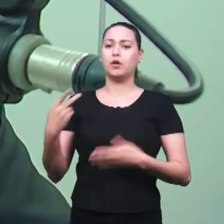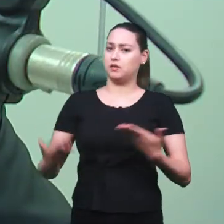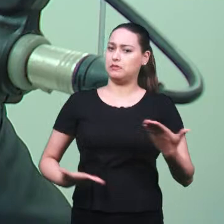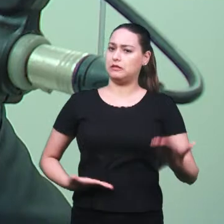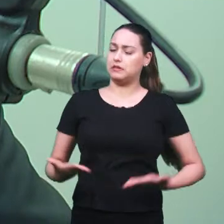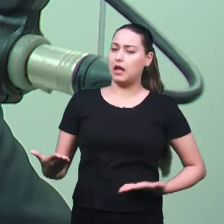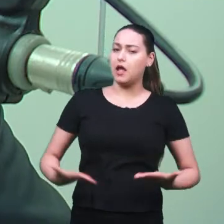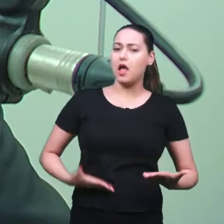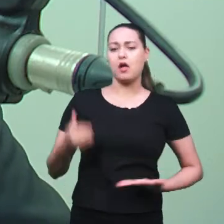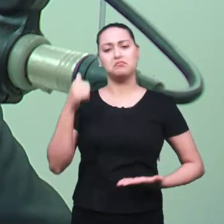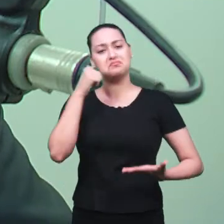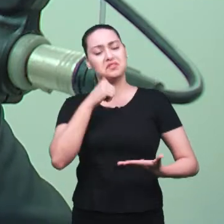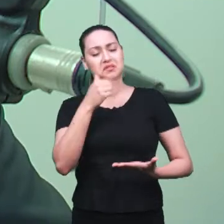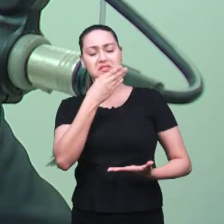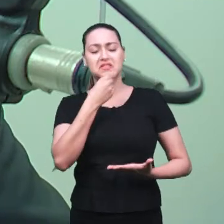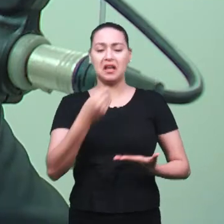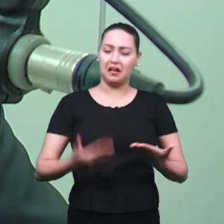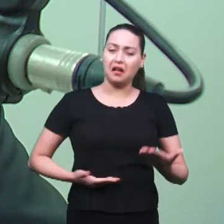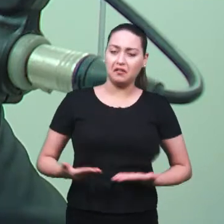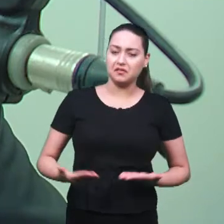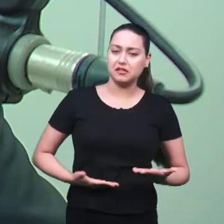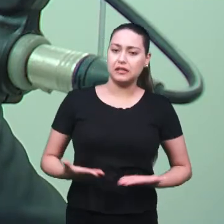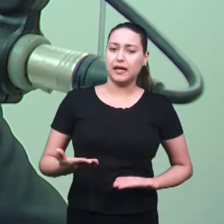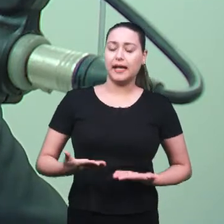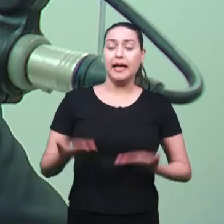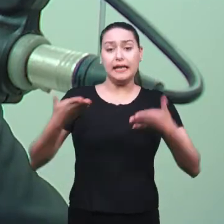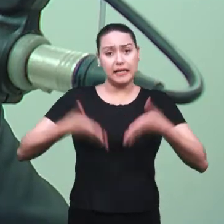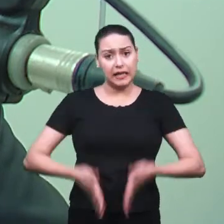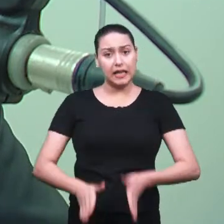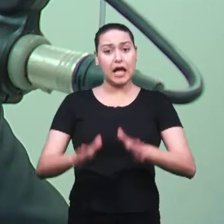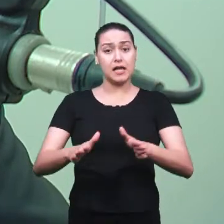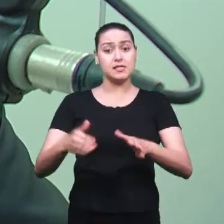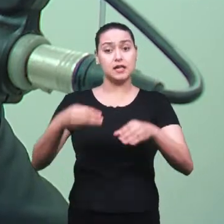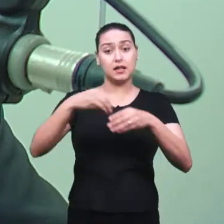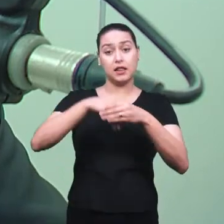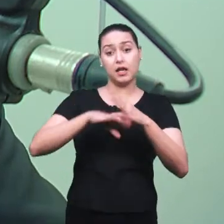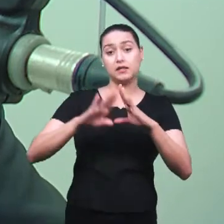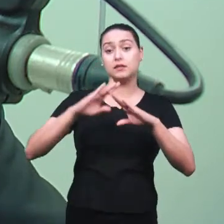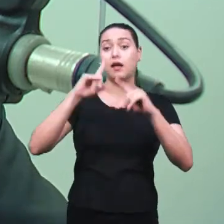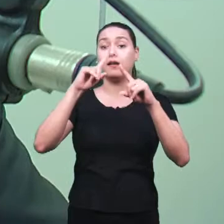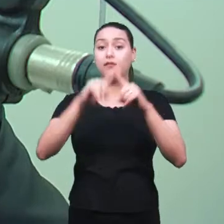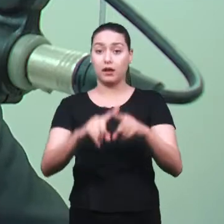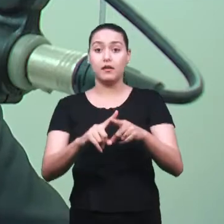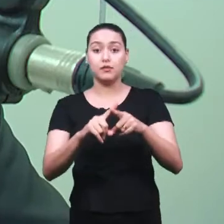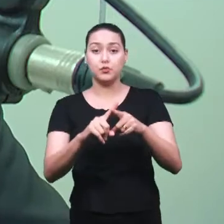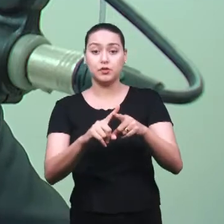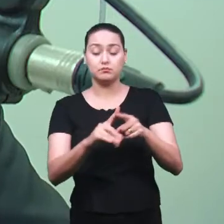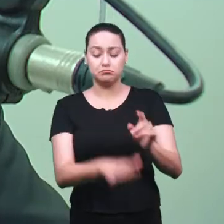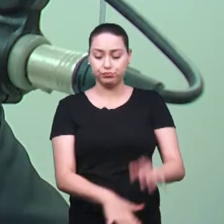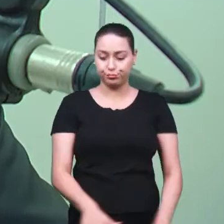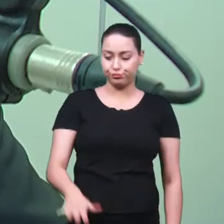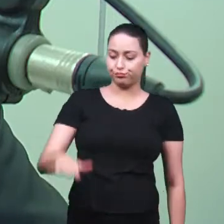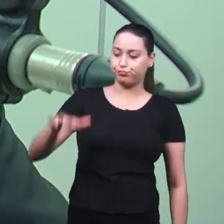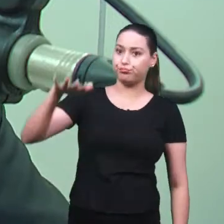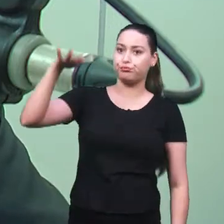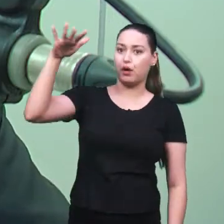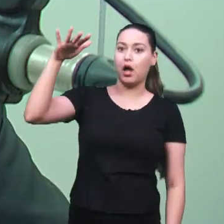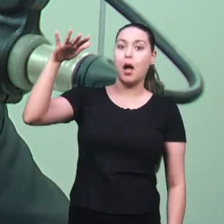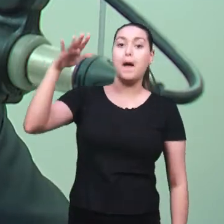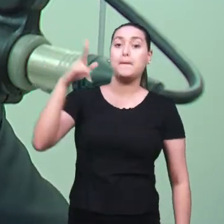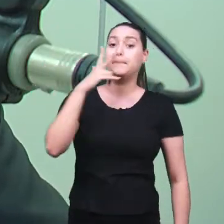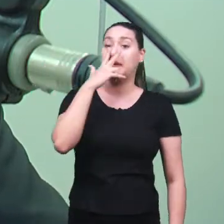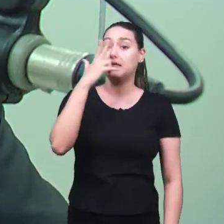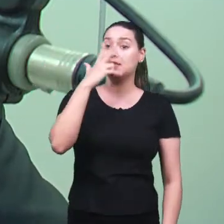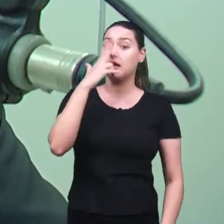que nascem na obra. A gente vê como o Senhor abençoa, né? A